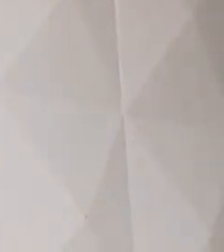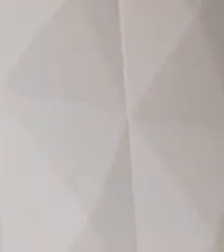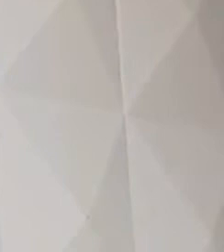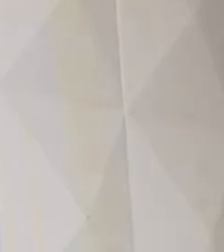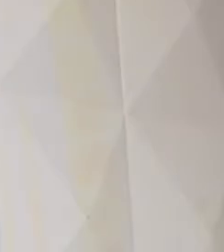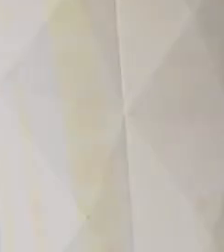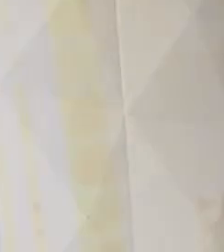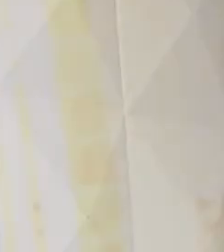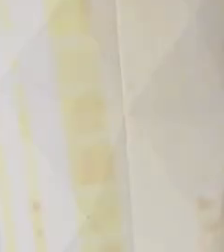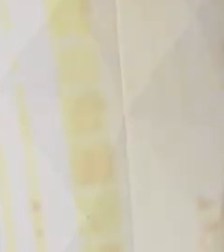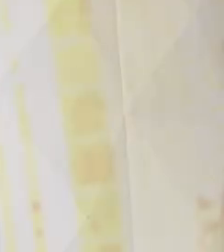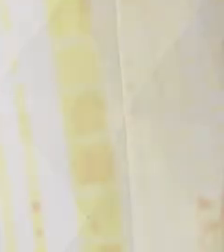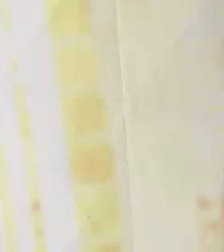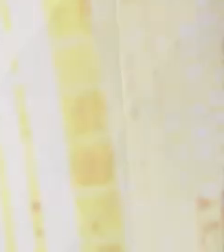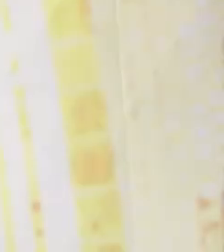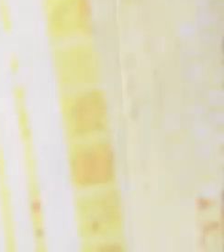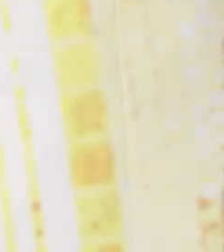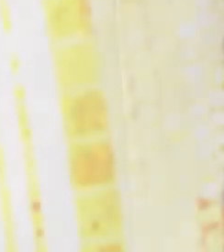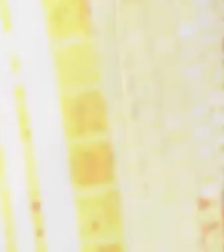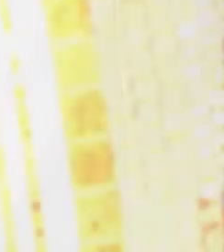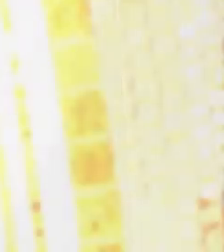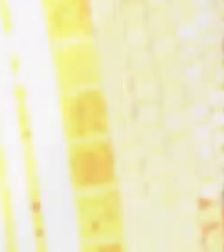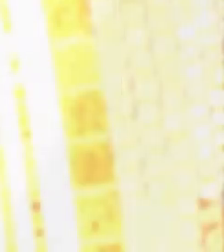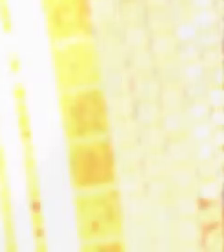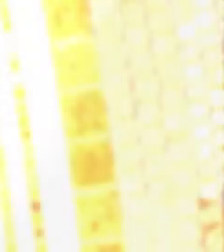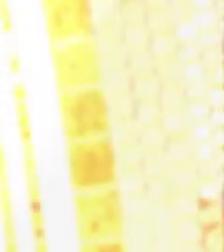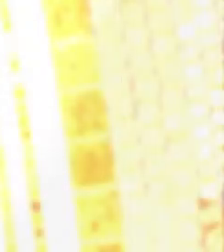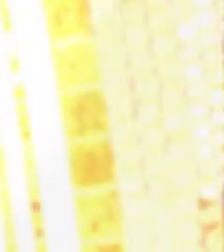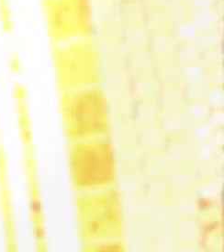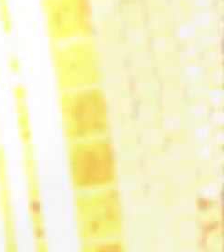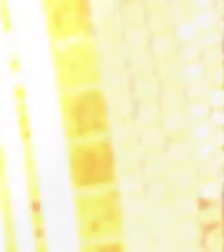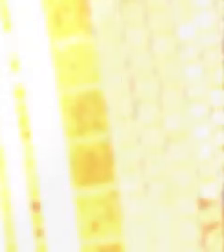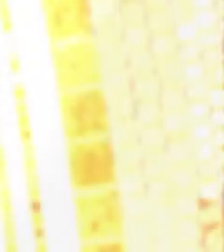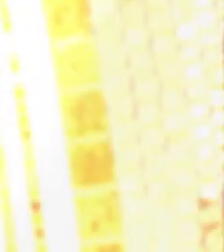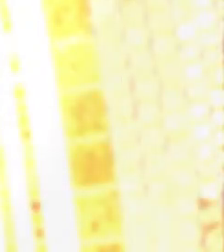Chamaste-me, aqui estou. Oh, oh,